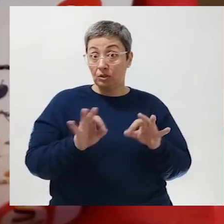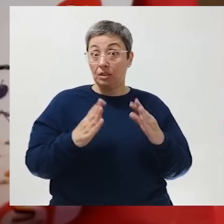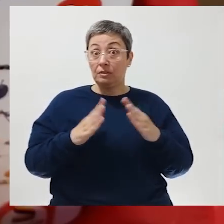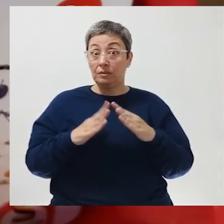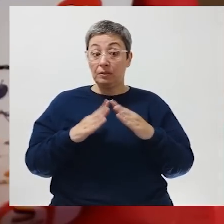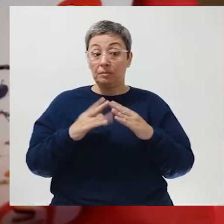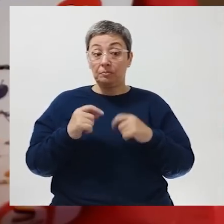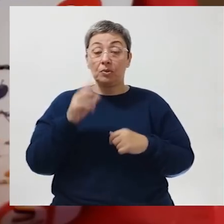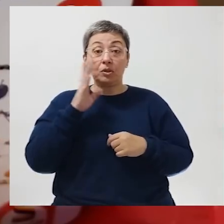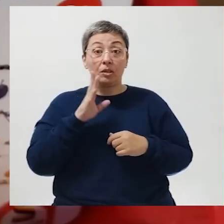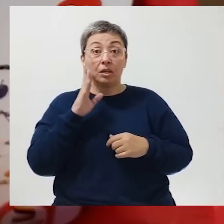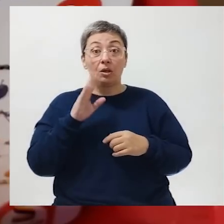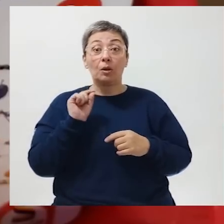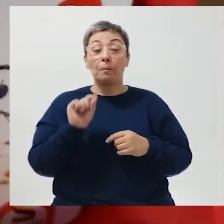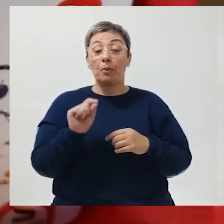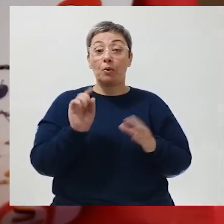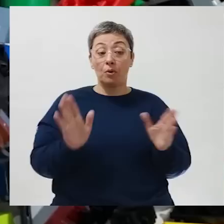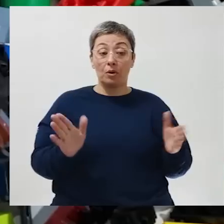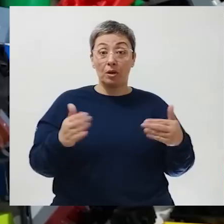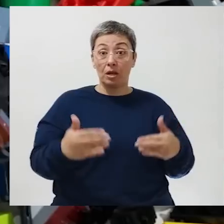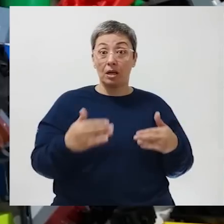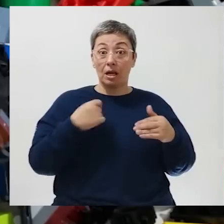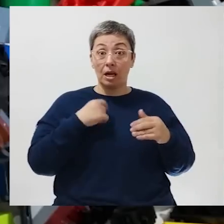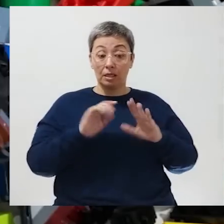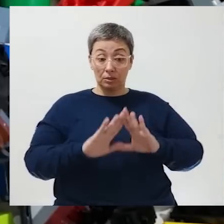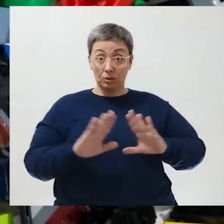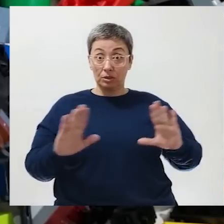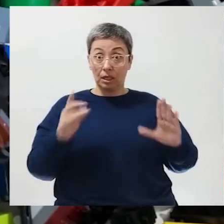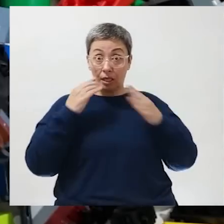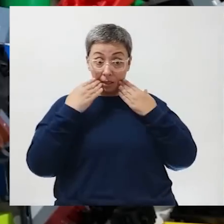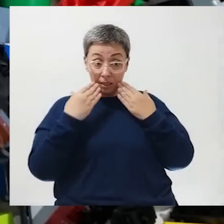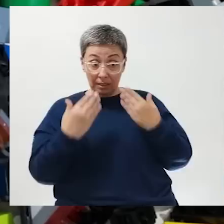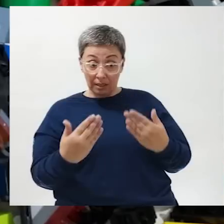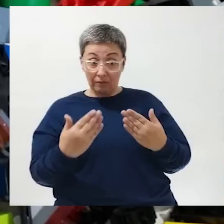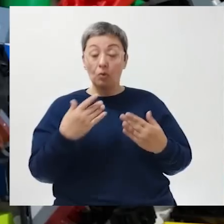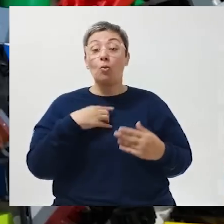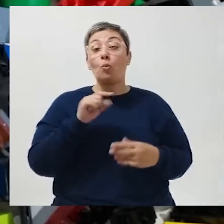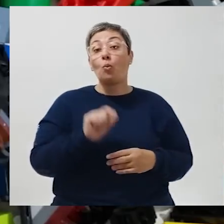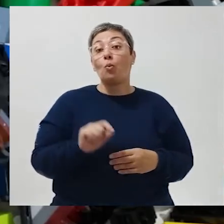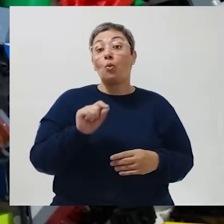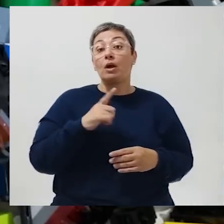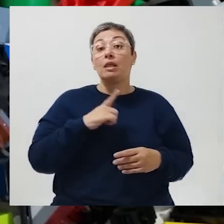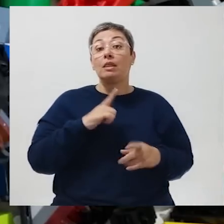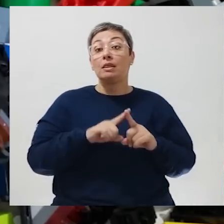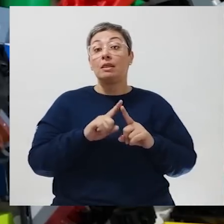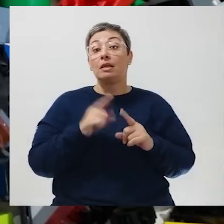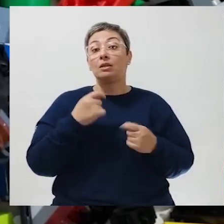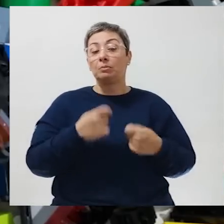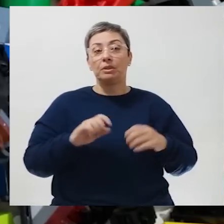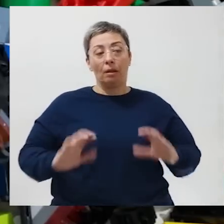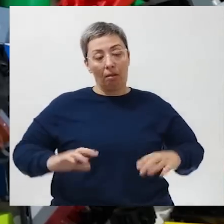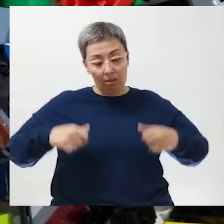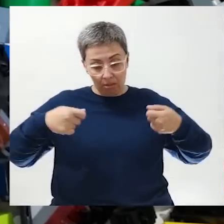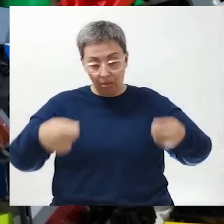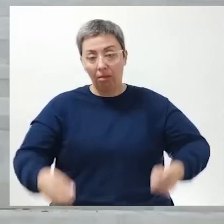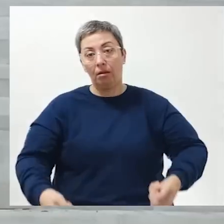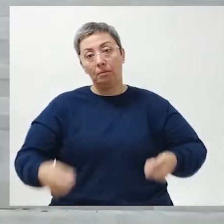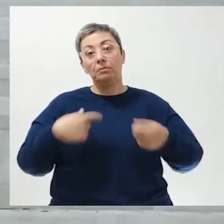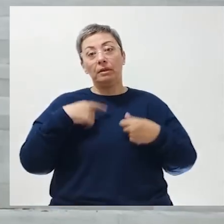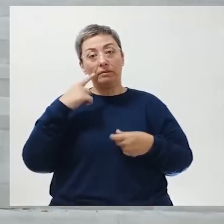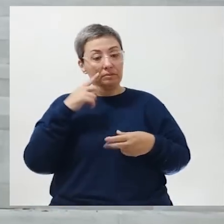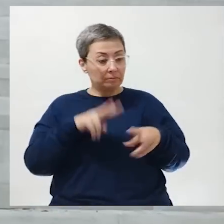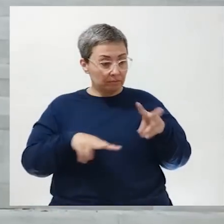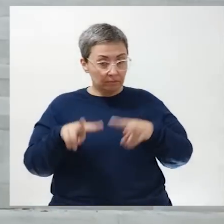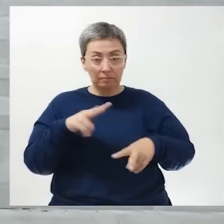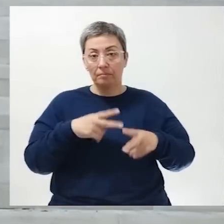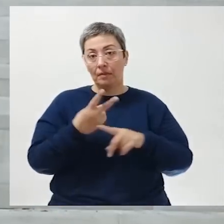casa, é sempre legal colocar o quê? Numa caixa transparente, porque assim a criança visualiza o que tem dentro da caixa e não precisa jogar tudo no chão